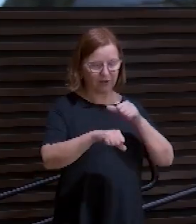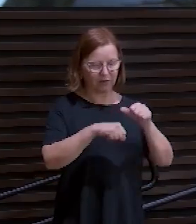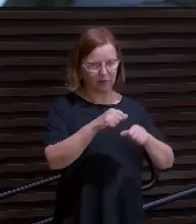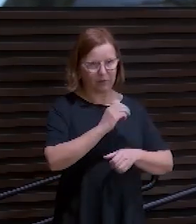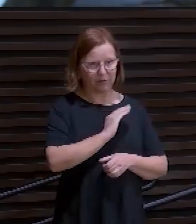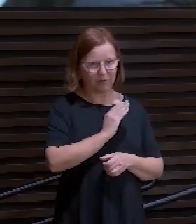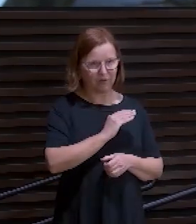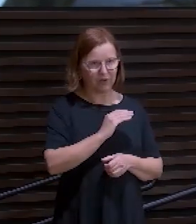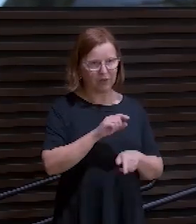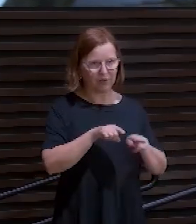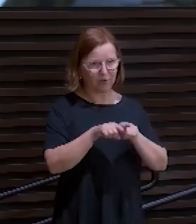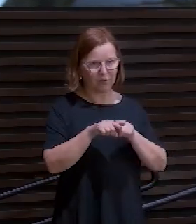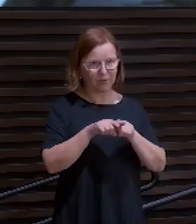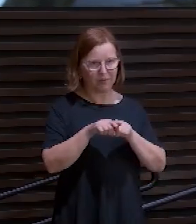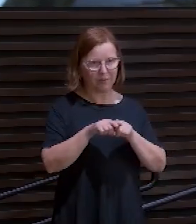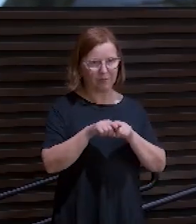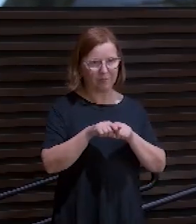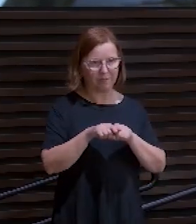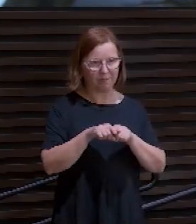Mas foram mais de 20 anos,